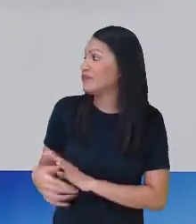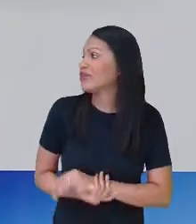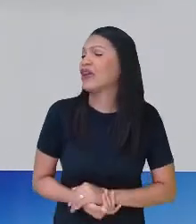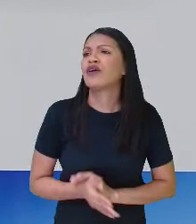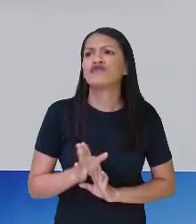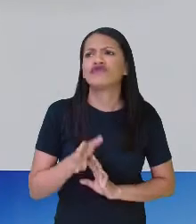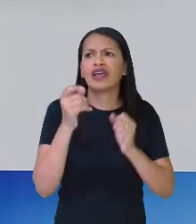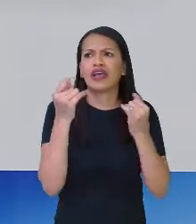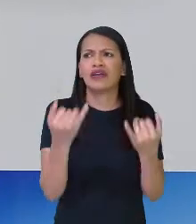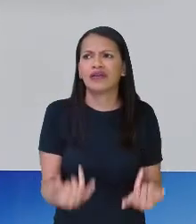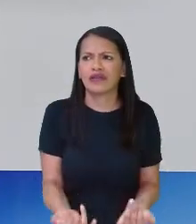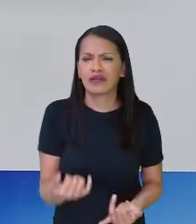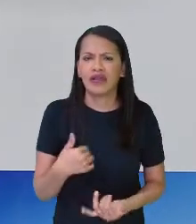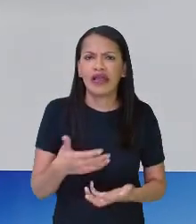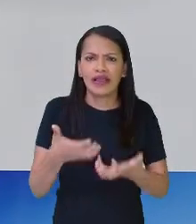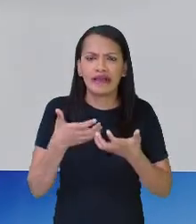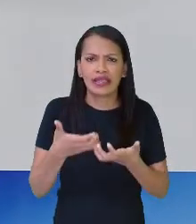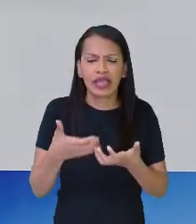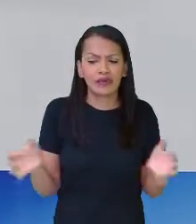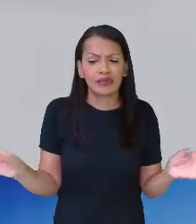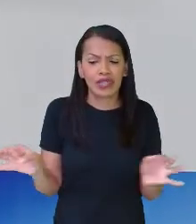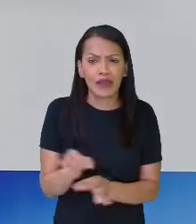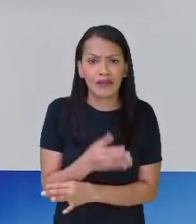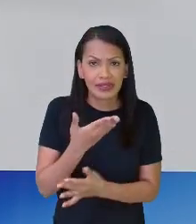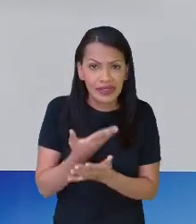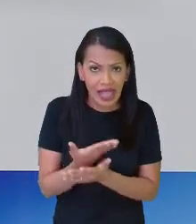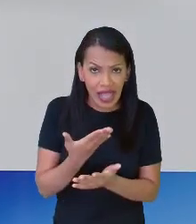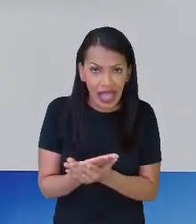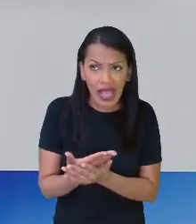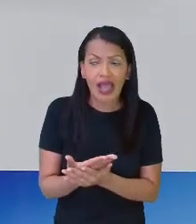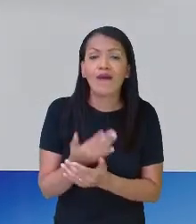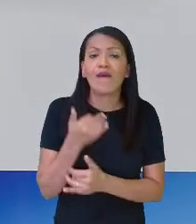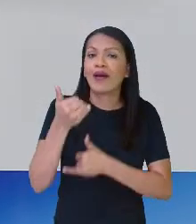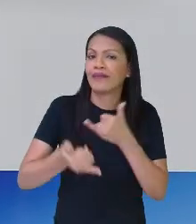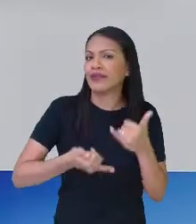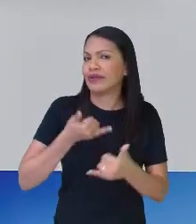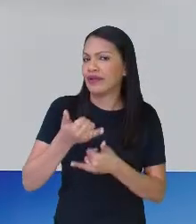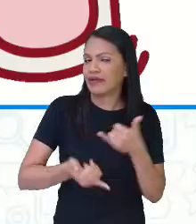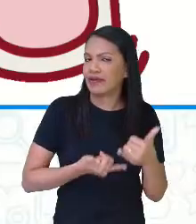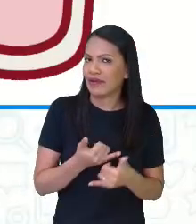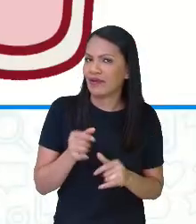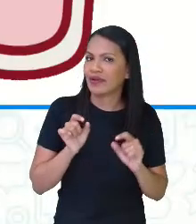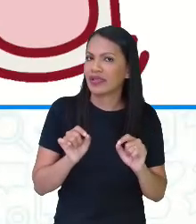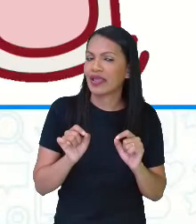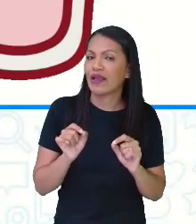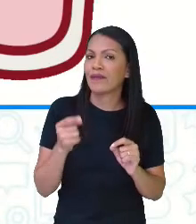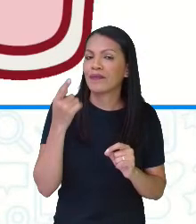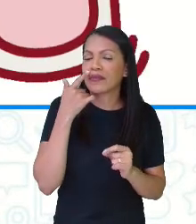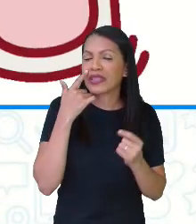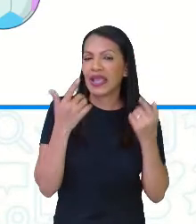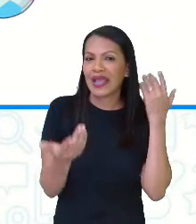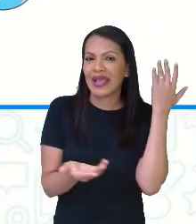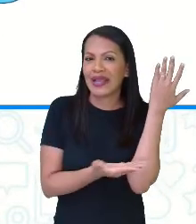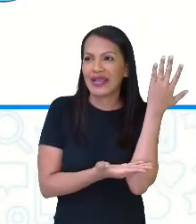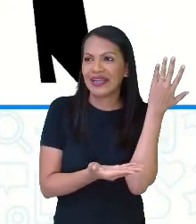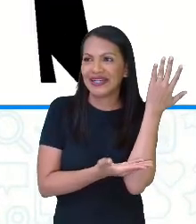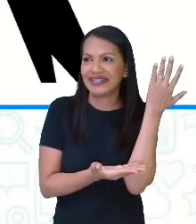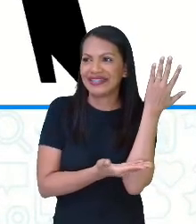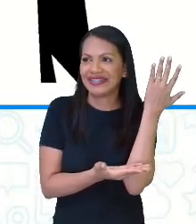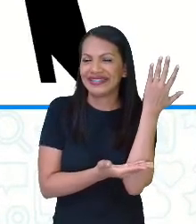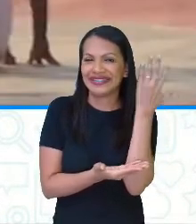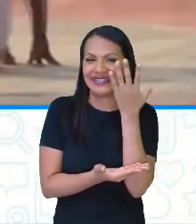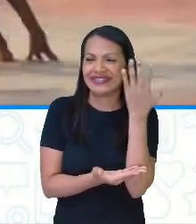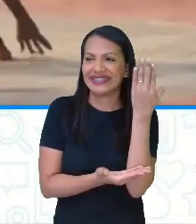que eu já falei, e eu quero terminar aqui a aula falando de uma brincadeira, que é a brincadeira da garrafa. Eu vou trazer o vídeo para vocês